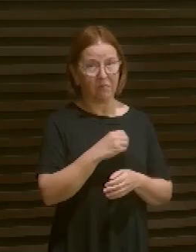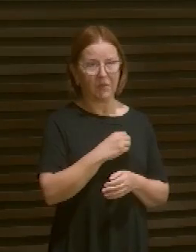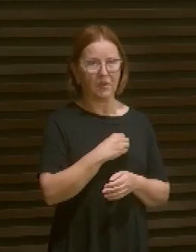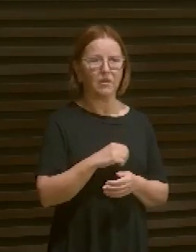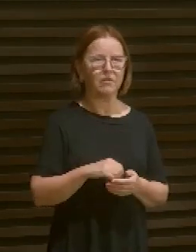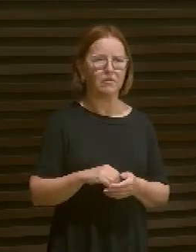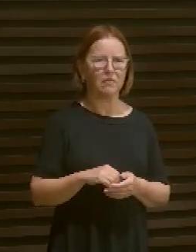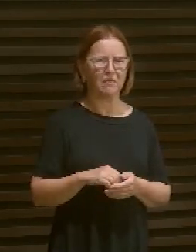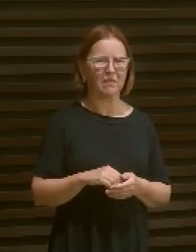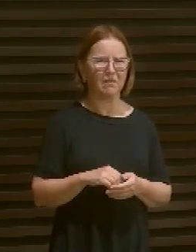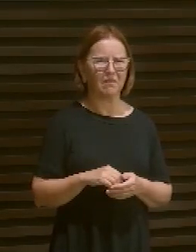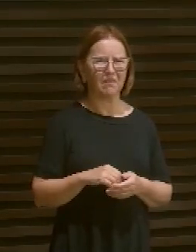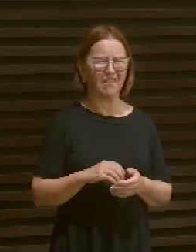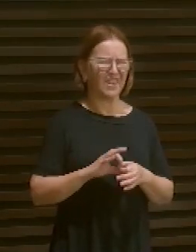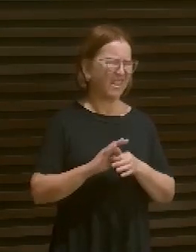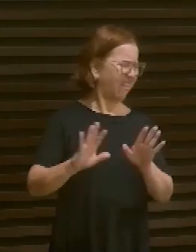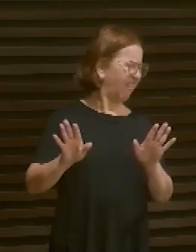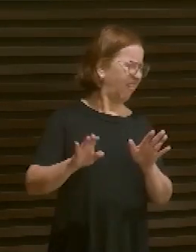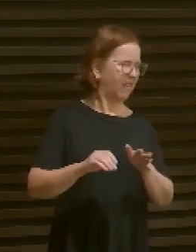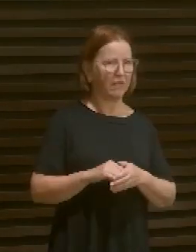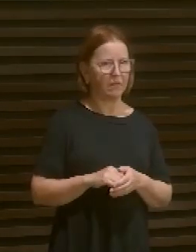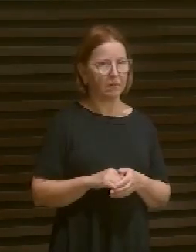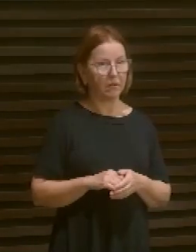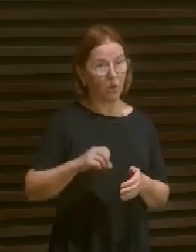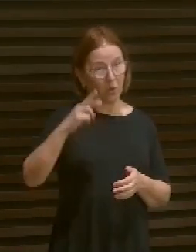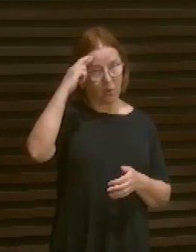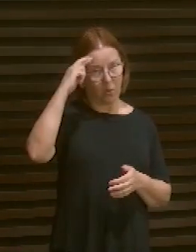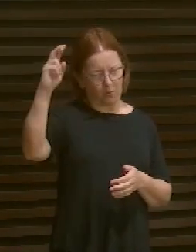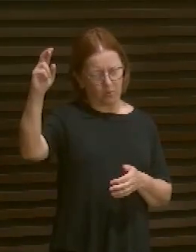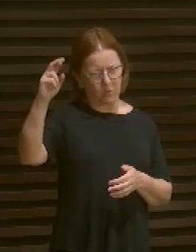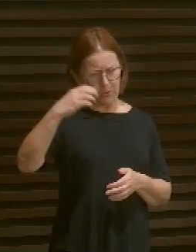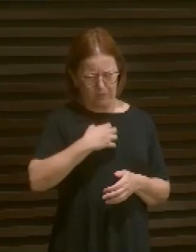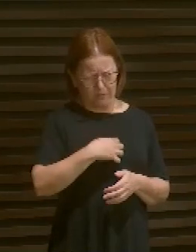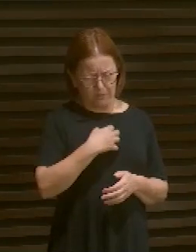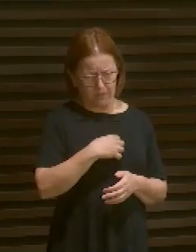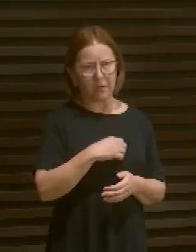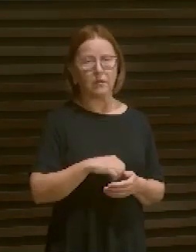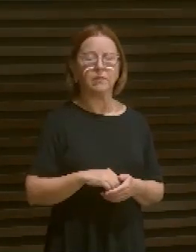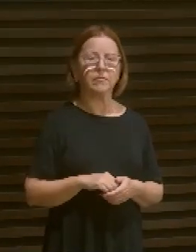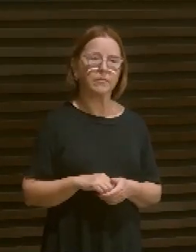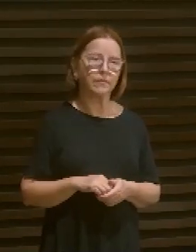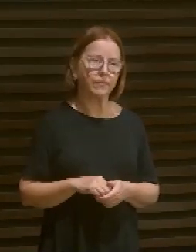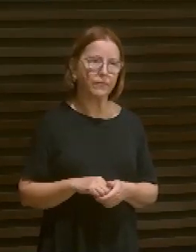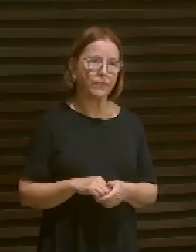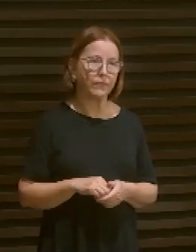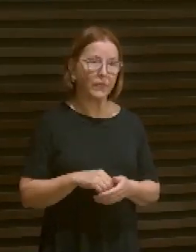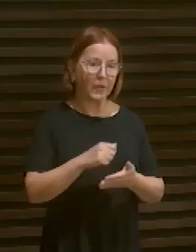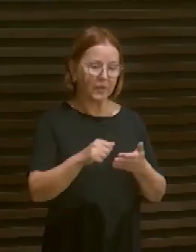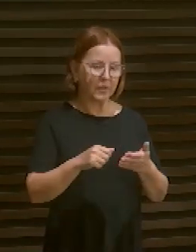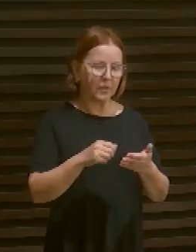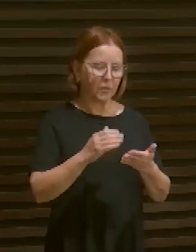Deixa isso para lá. Ele se indignou. O Senhor é descrito aqui no livro de Hebreus